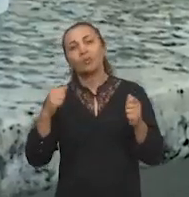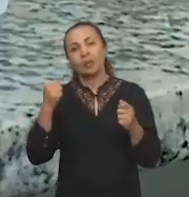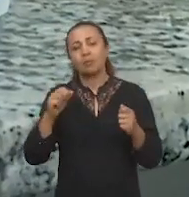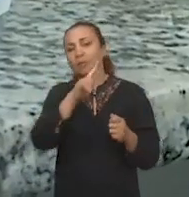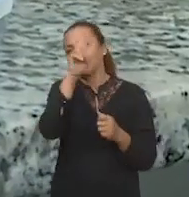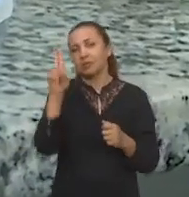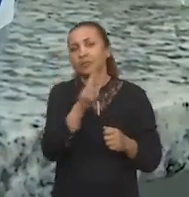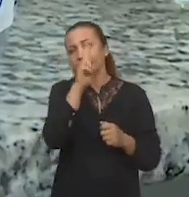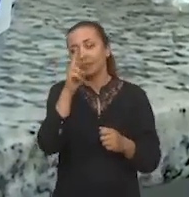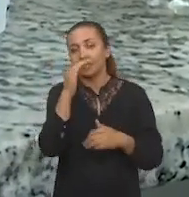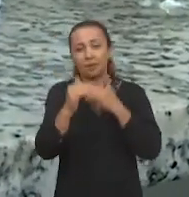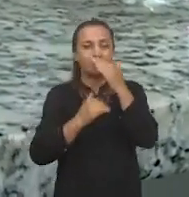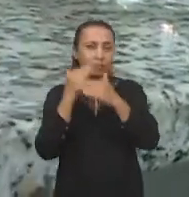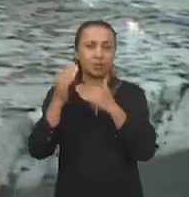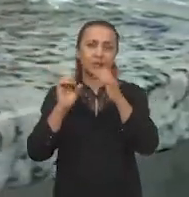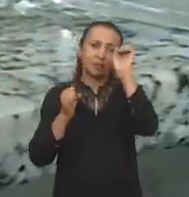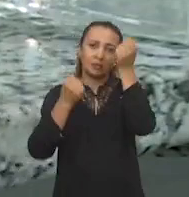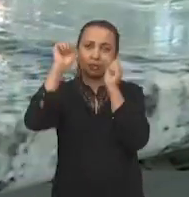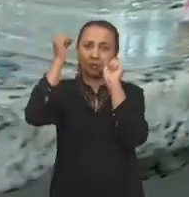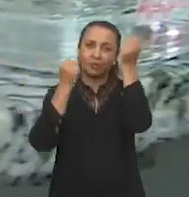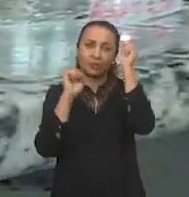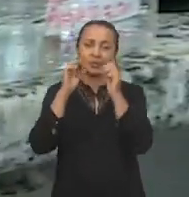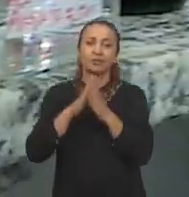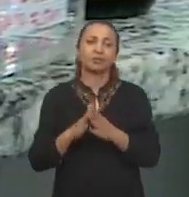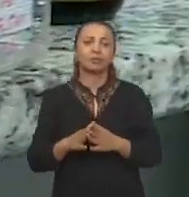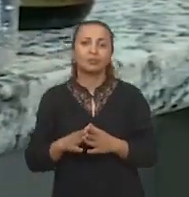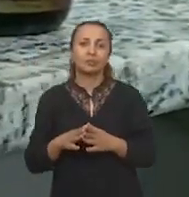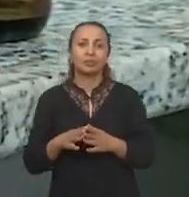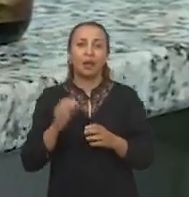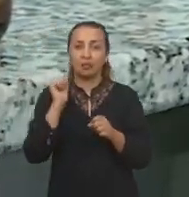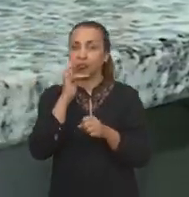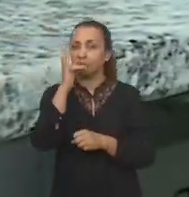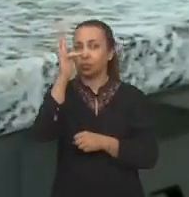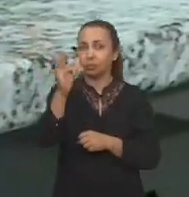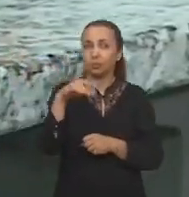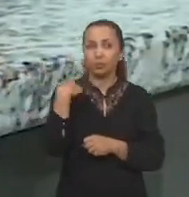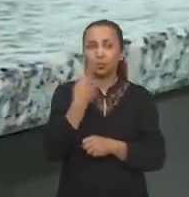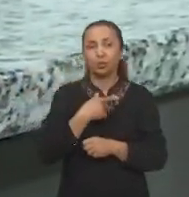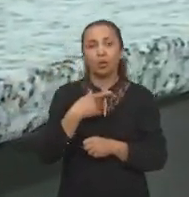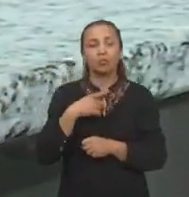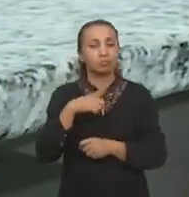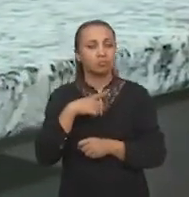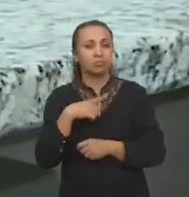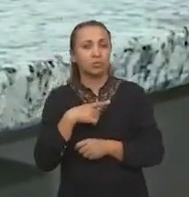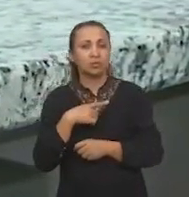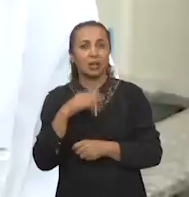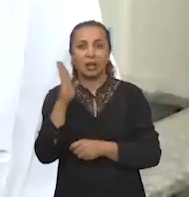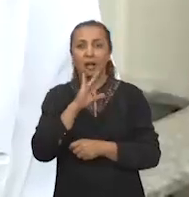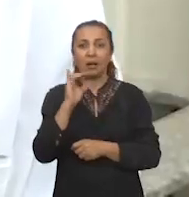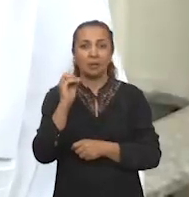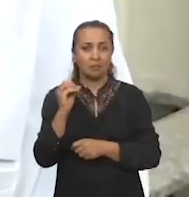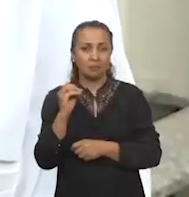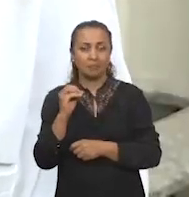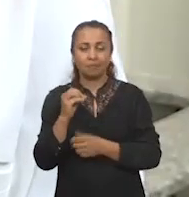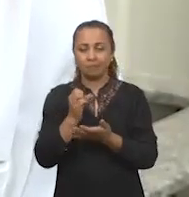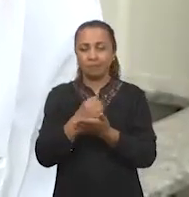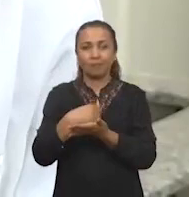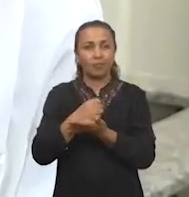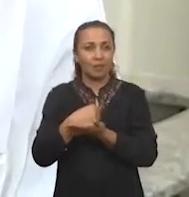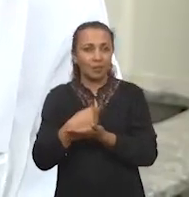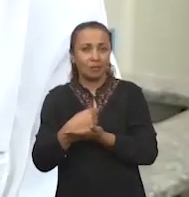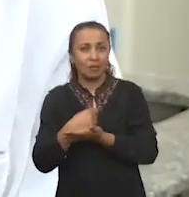ser reutilizada em processos industriais. Então, as perspectivas futuras é a gente obter biorremediadores,